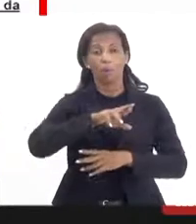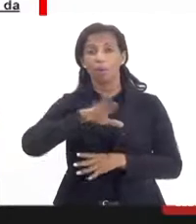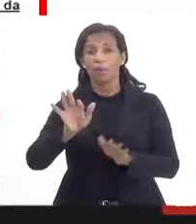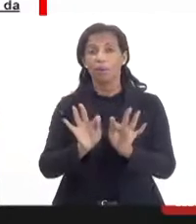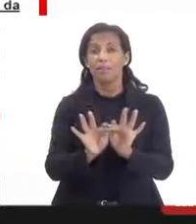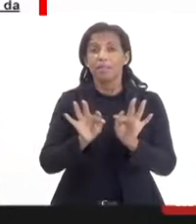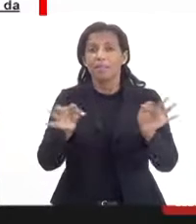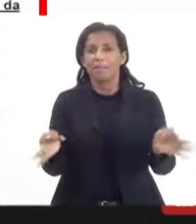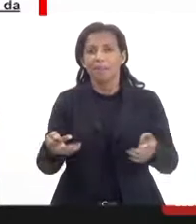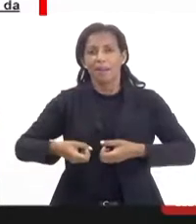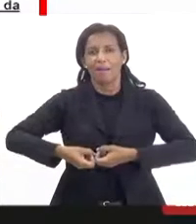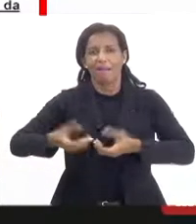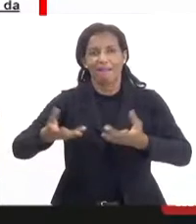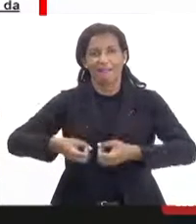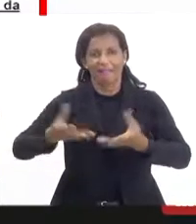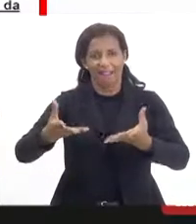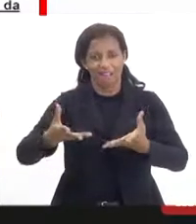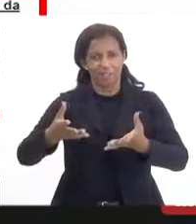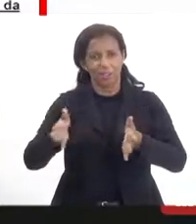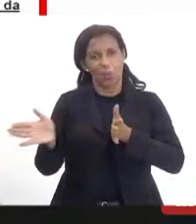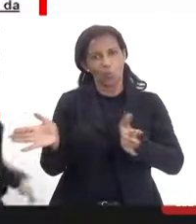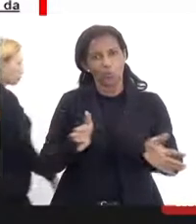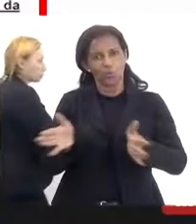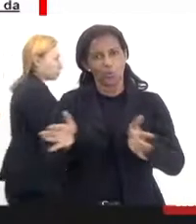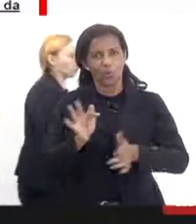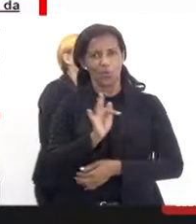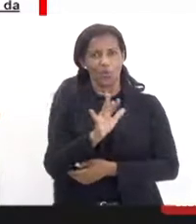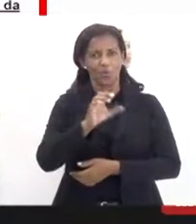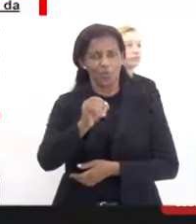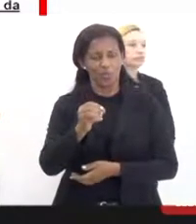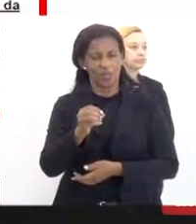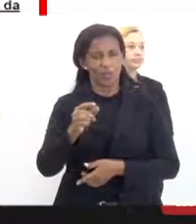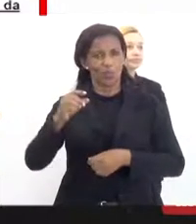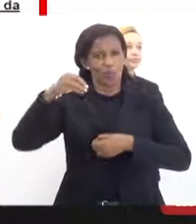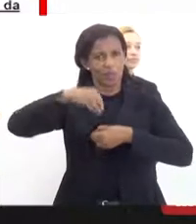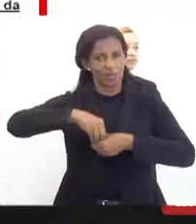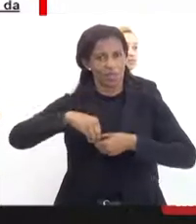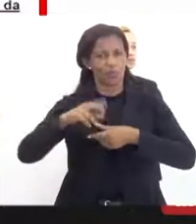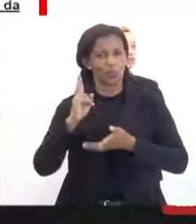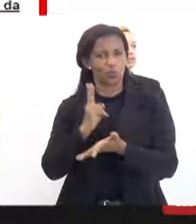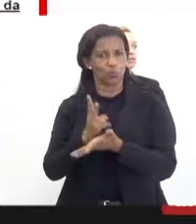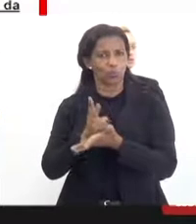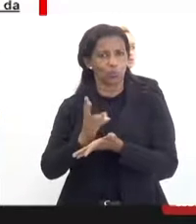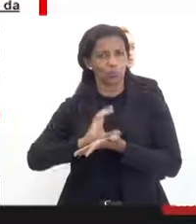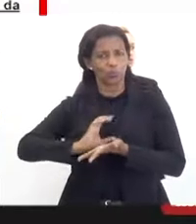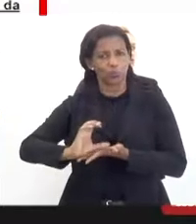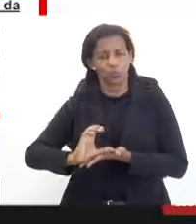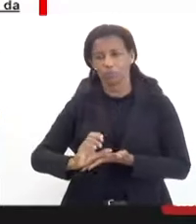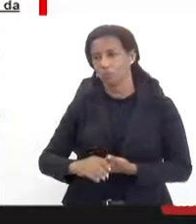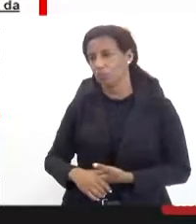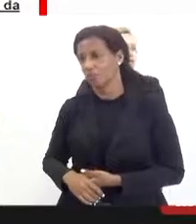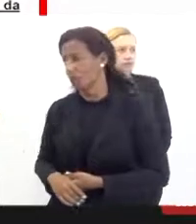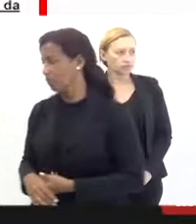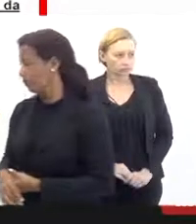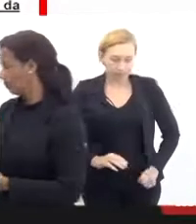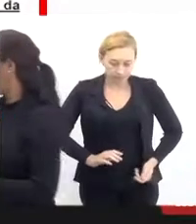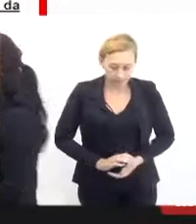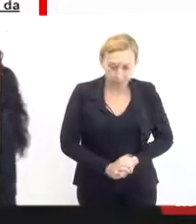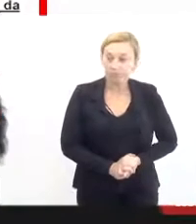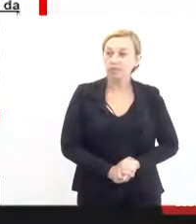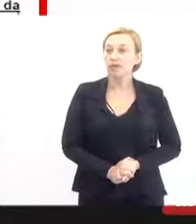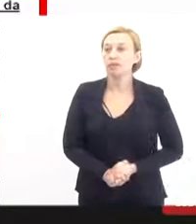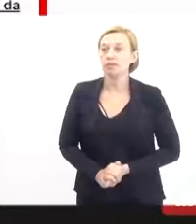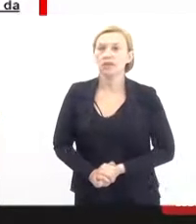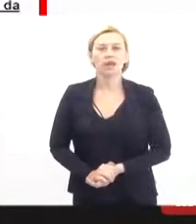simples autoconsumo ou de deslocamento físico de mercadoria entre estabelecimentos do mesmo contribuinte. Na verdade, pode ser